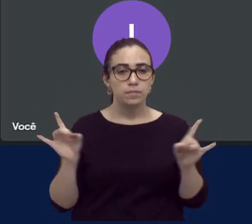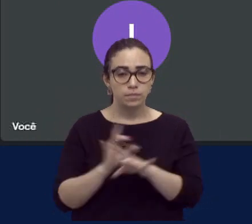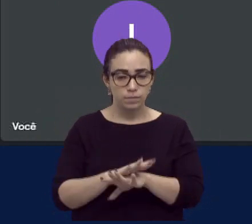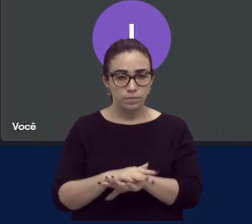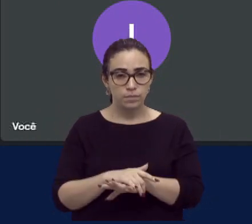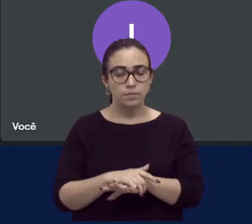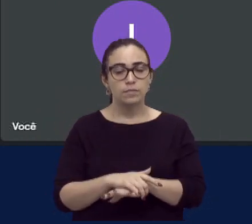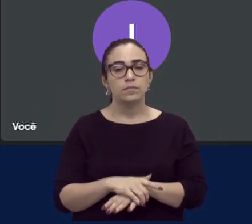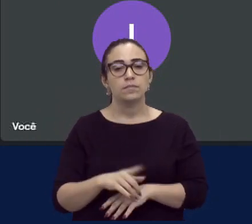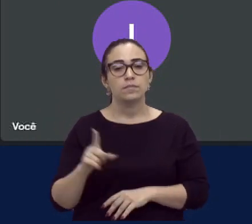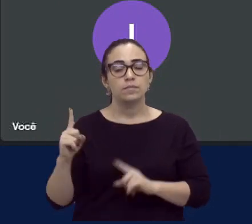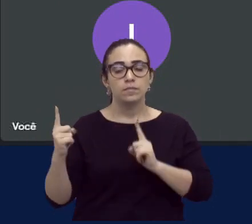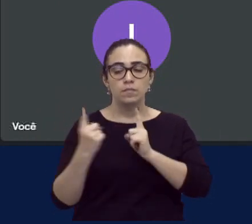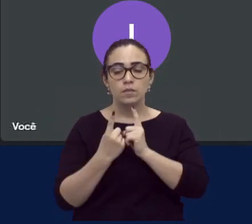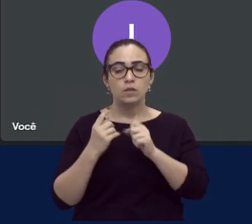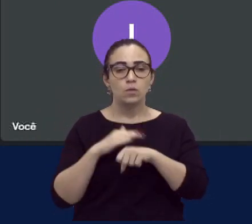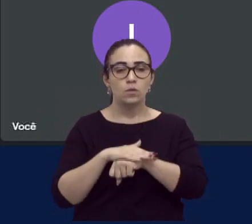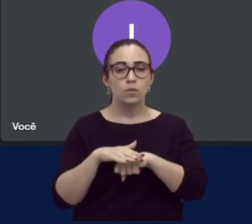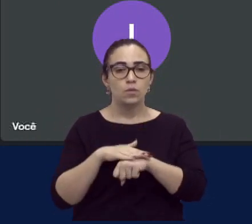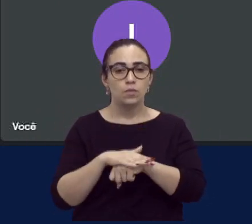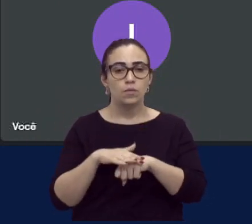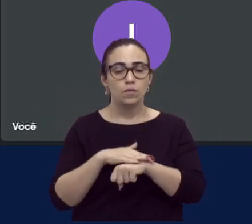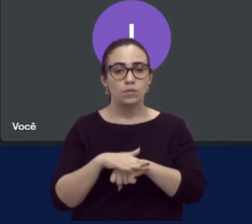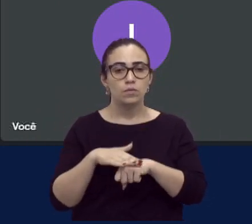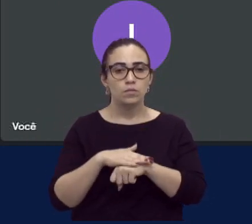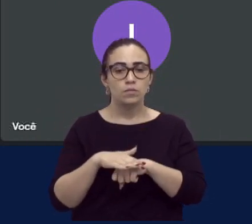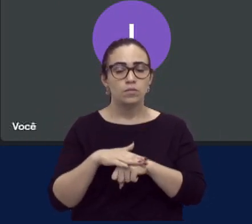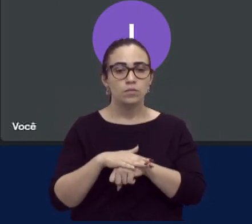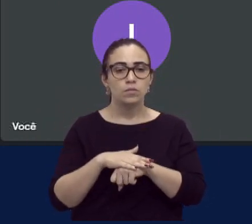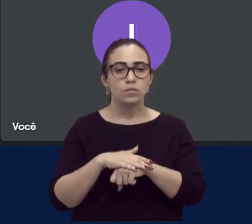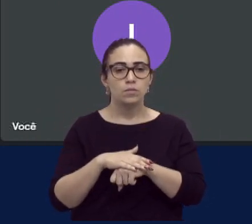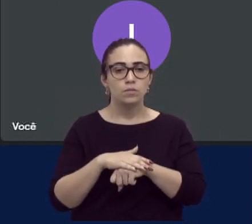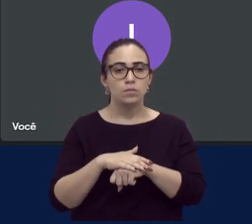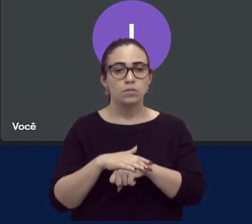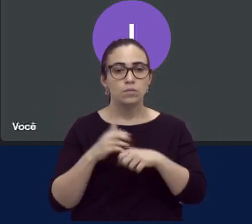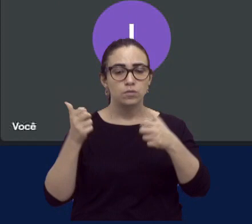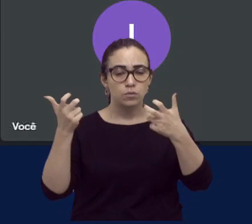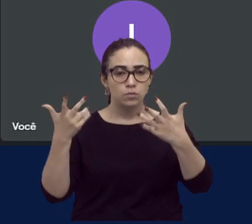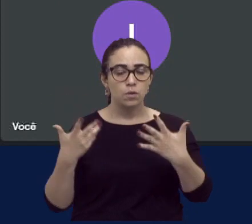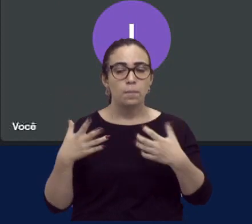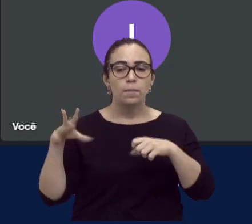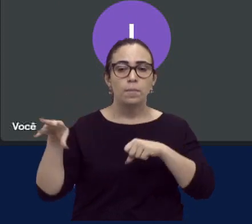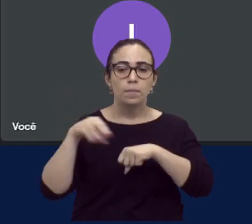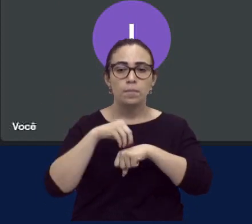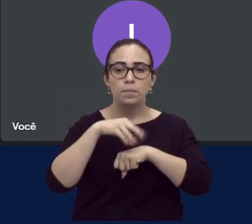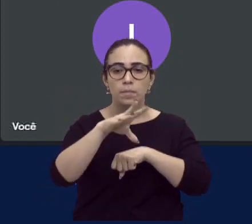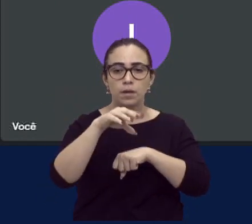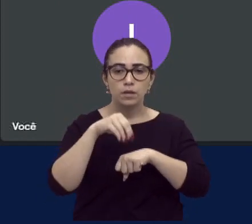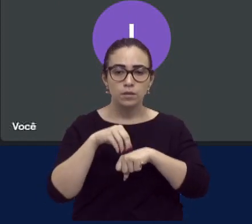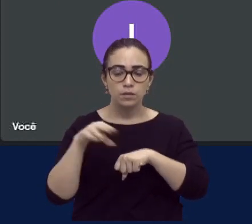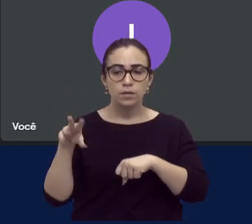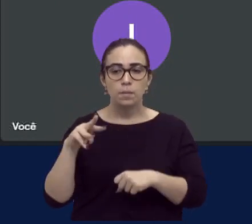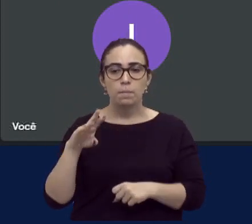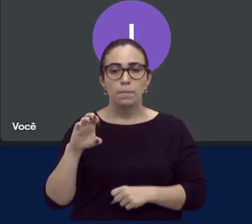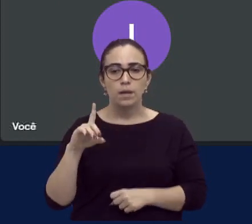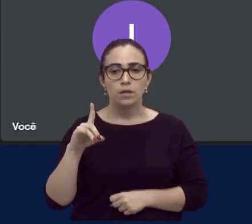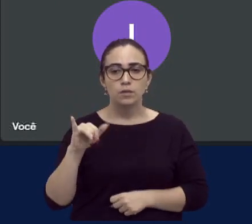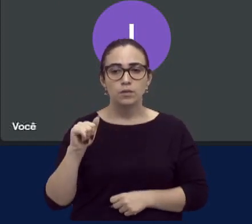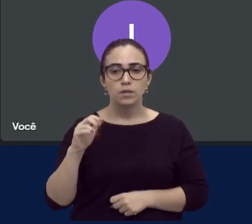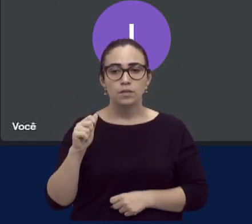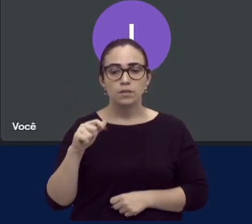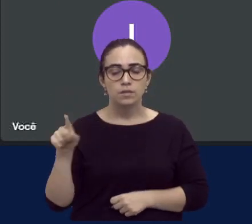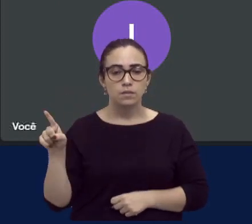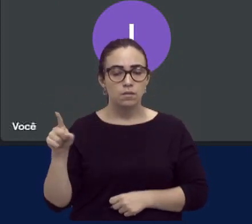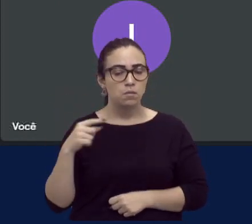evento, ele veio conversar comigo e disse assim, você já ouviu falar de mediação de conflitos, diretora Magda? Aí